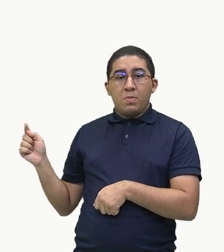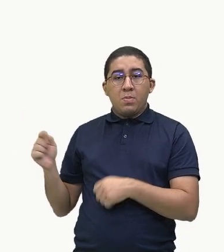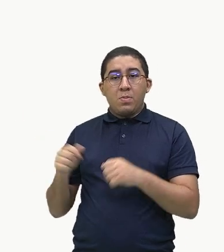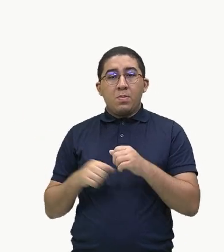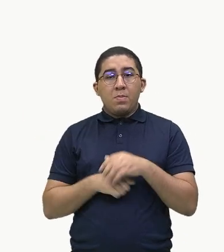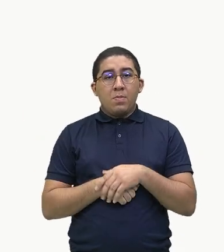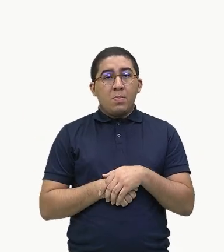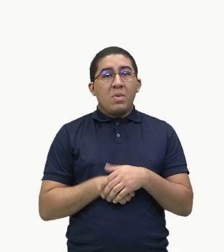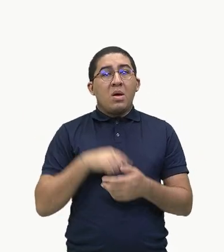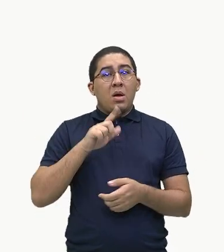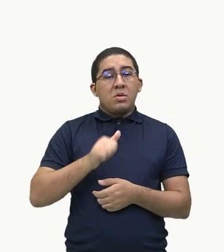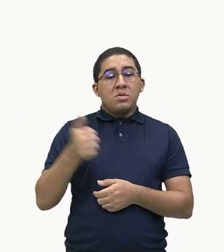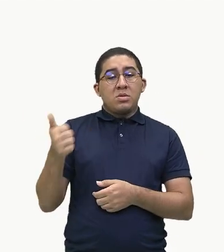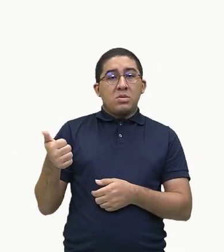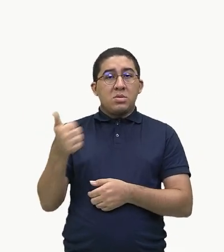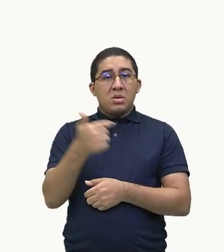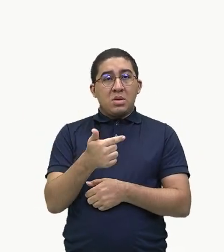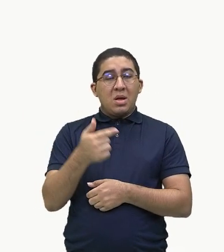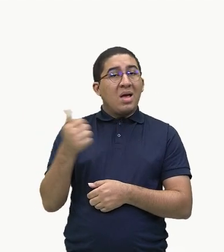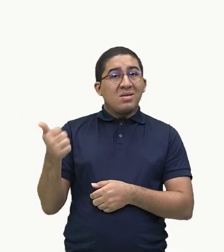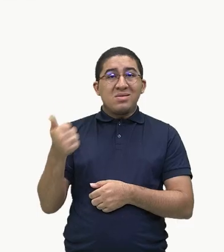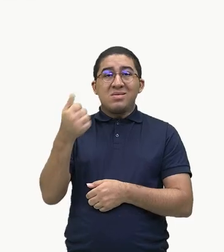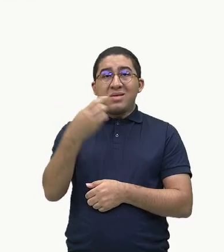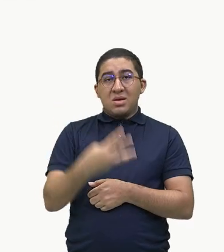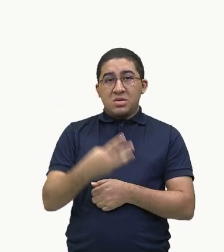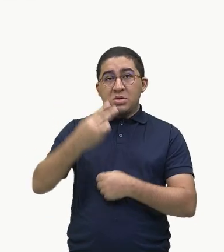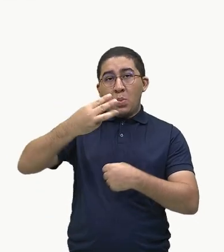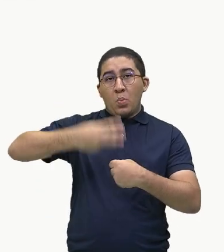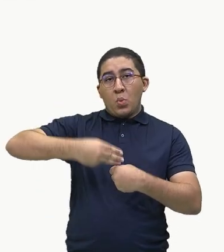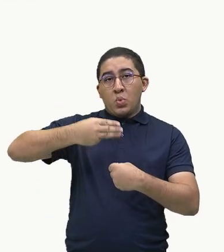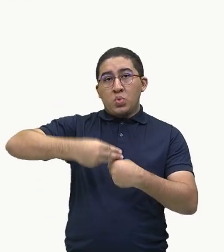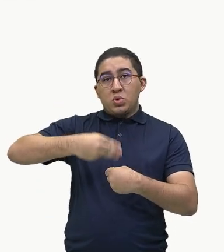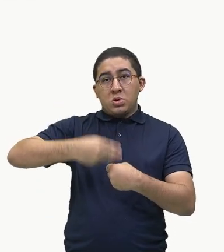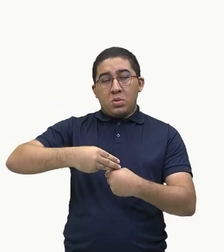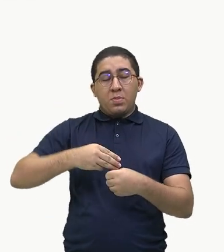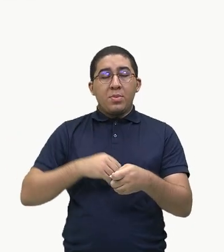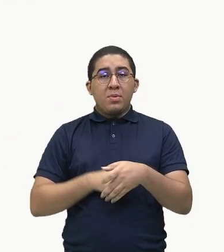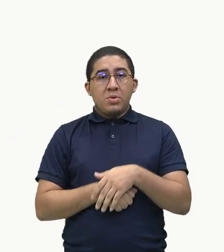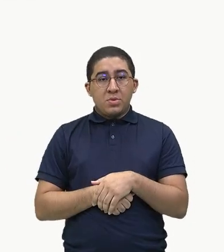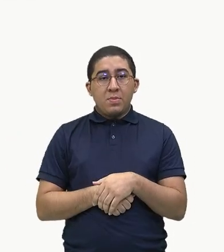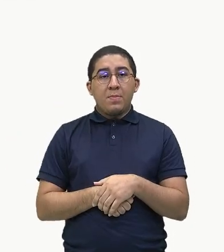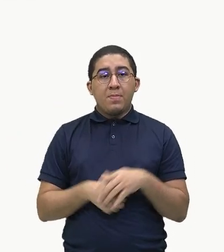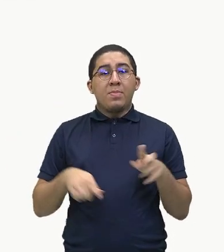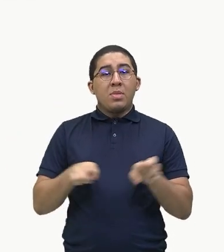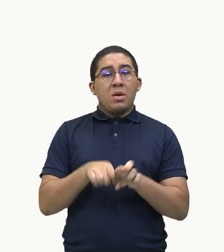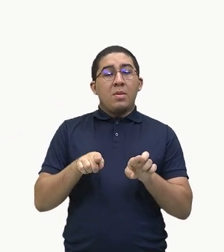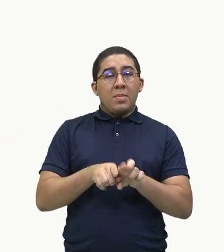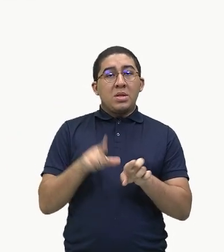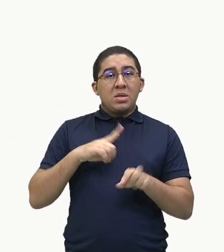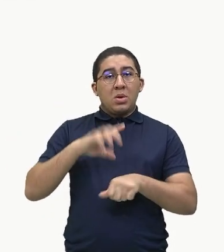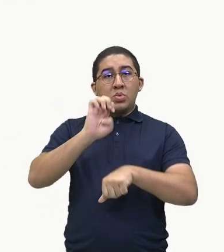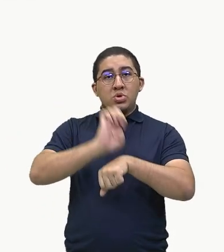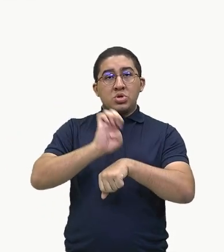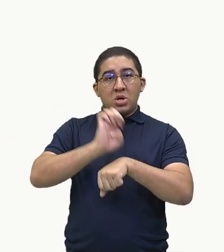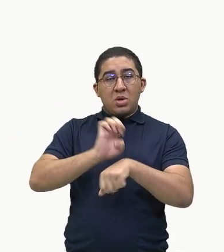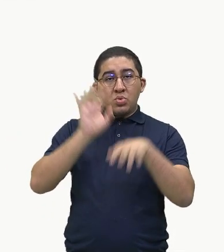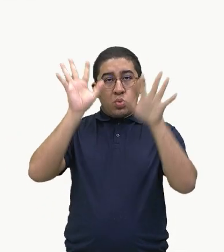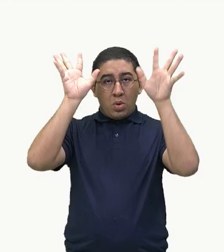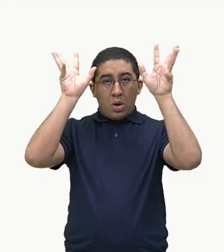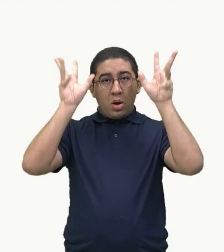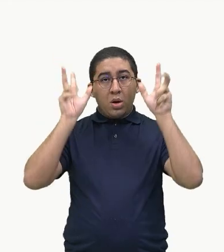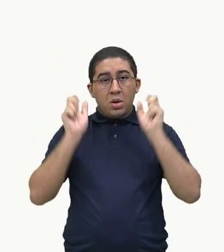13 municípios do Amazonas, que estão aí a oeste do Amazonas, e também o estado do Acre, que